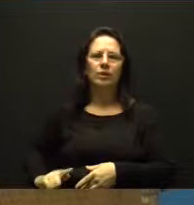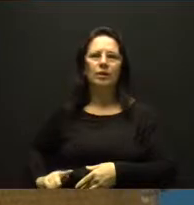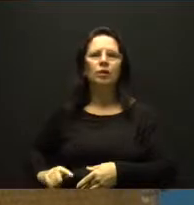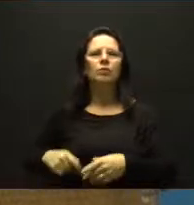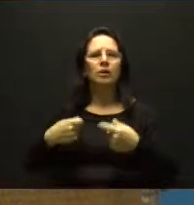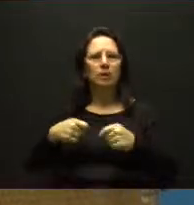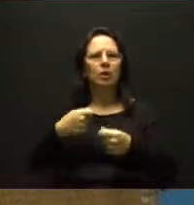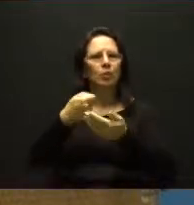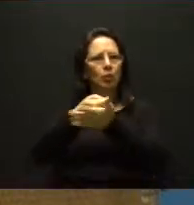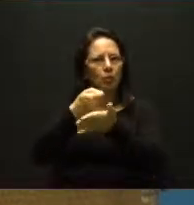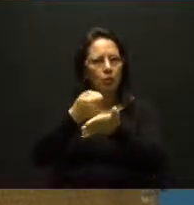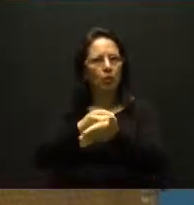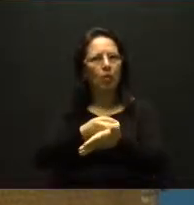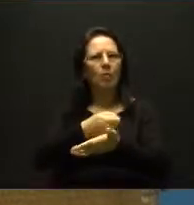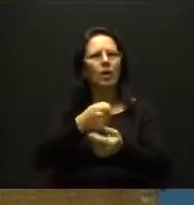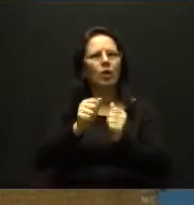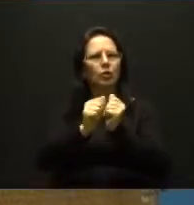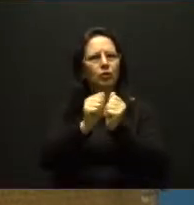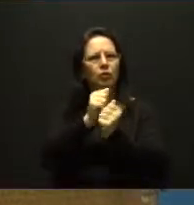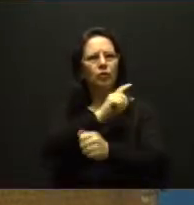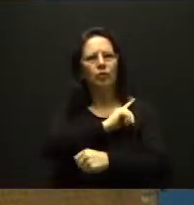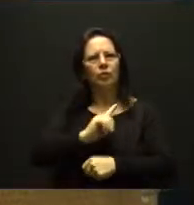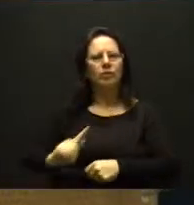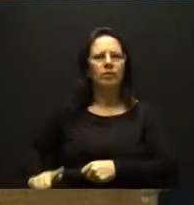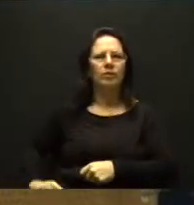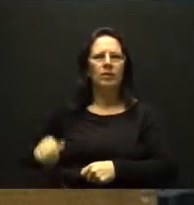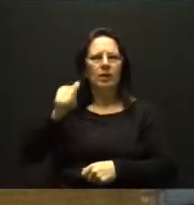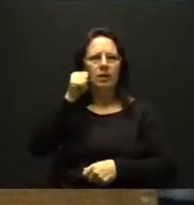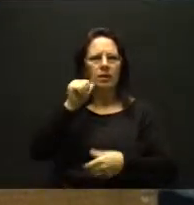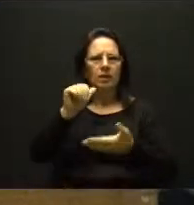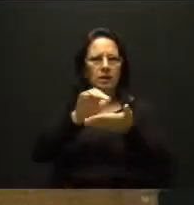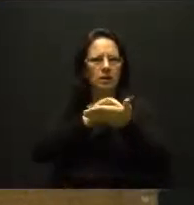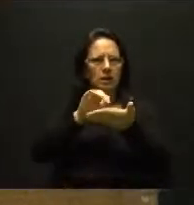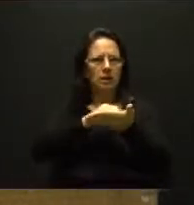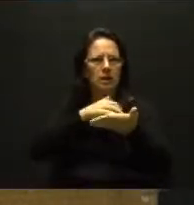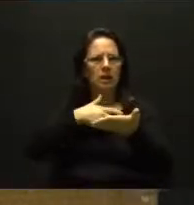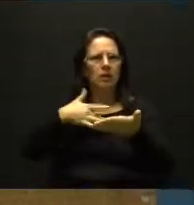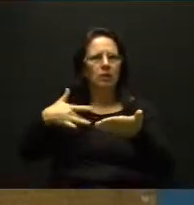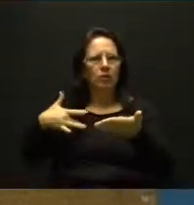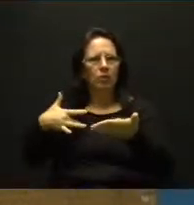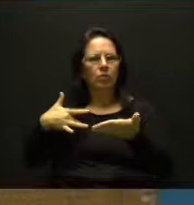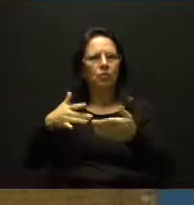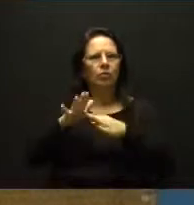o governo municipal de saúde para que ela possa realmente